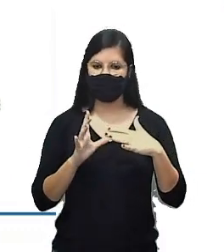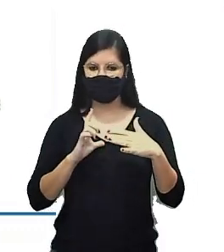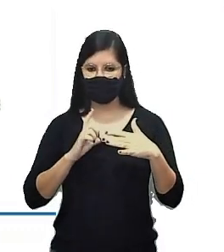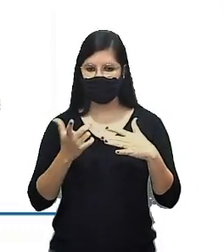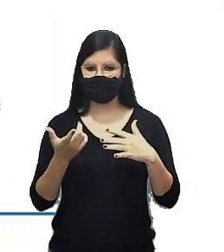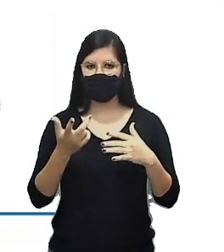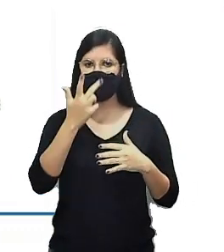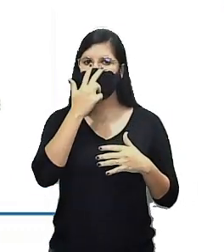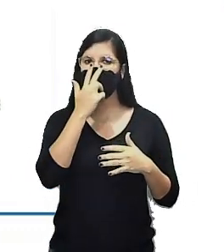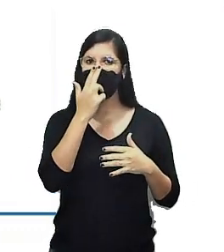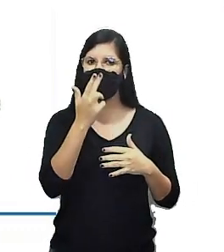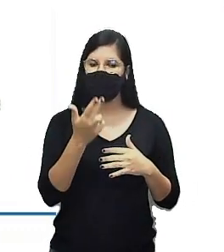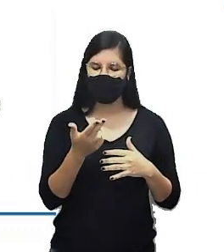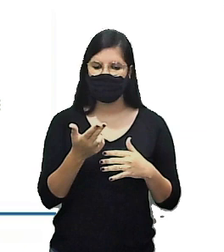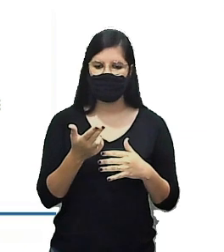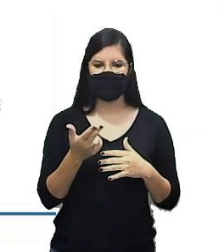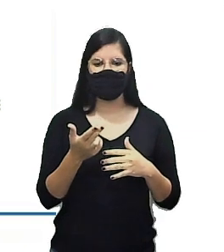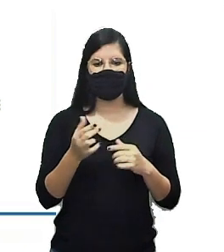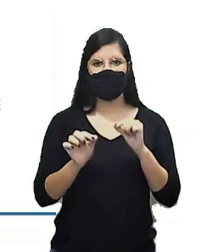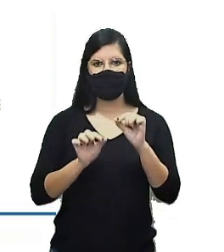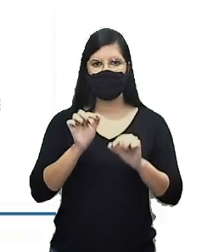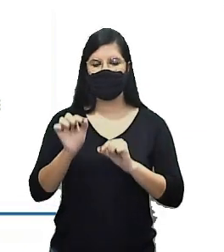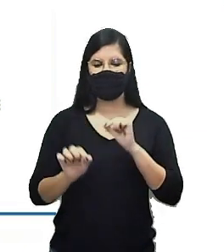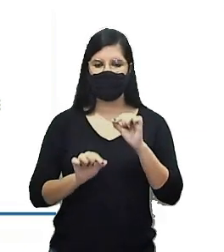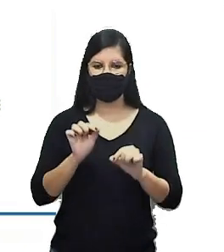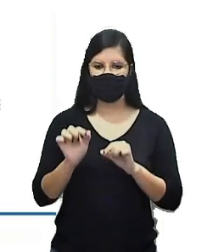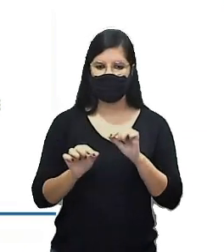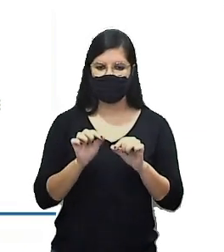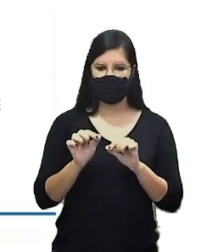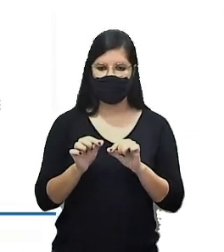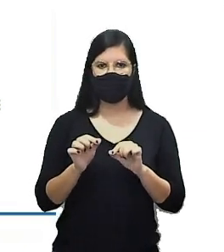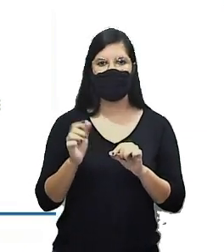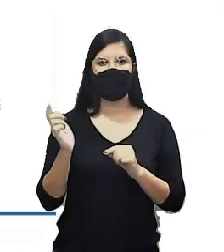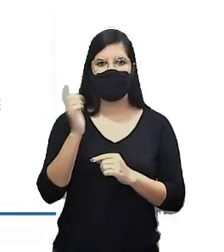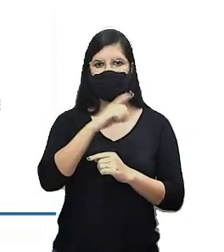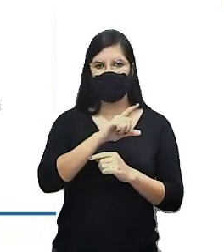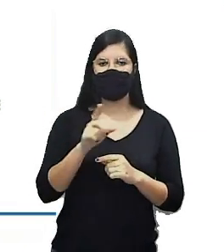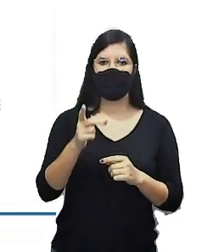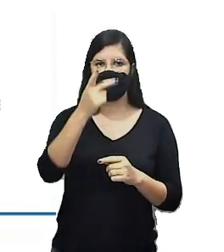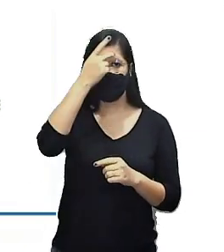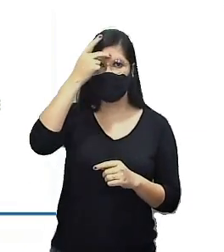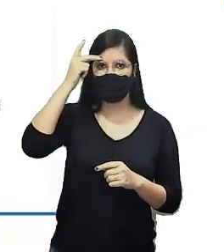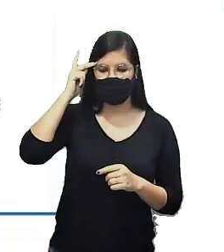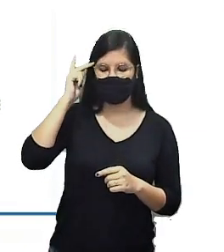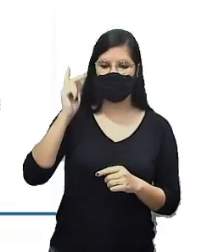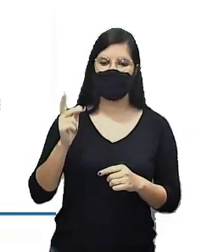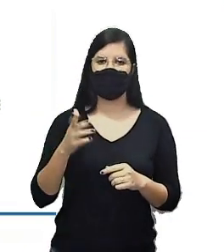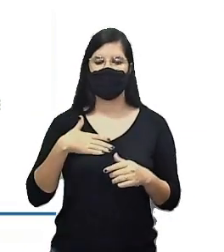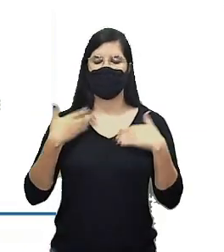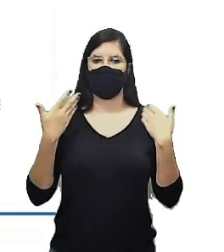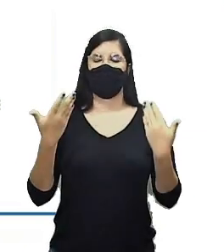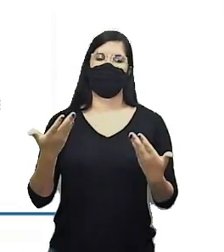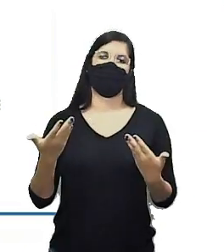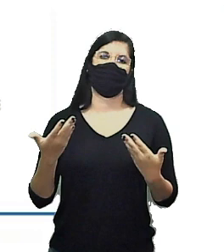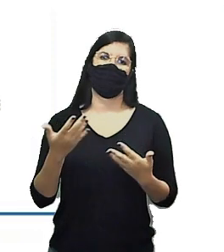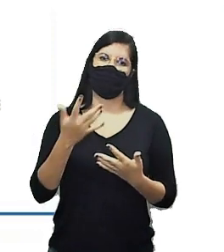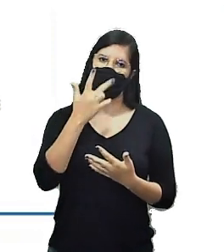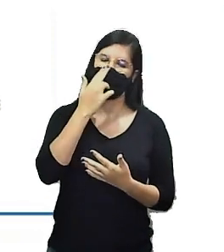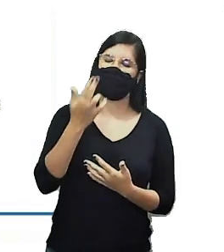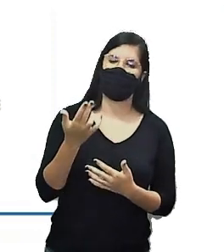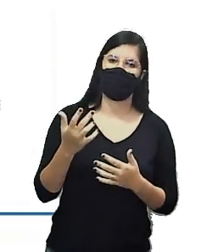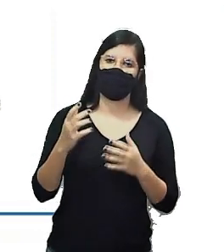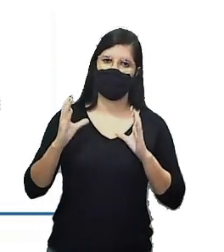elas aparecem, elas são um palco propício para que pessoas frustradas, muitas vezes, elas externalizem